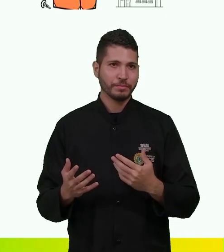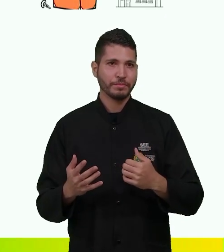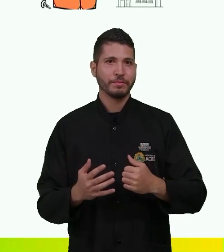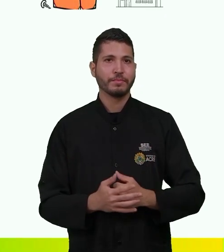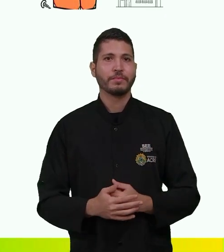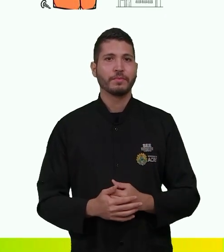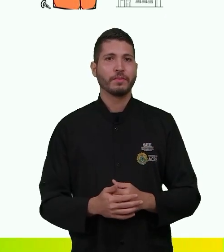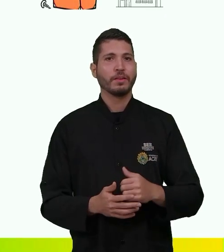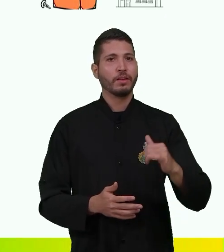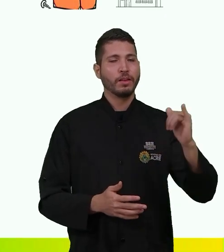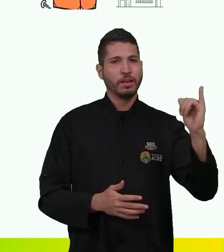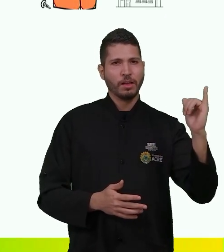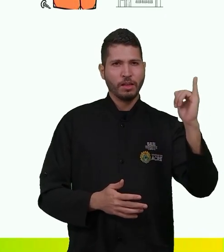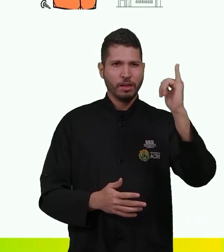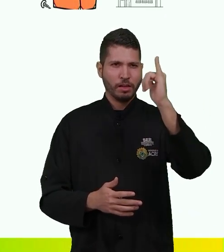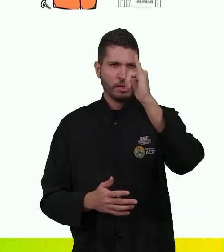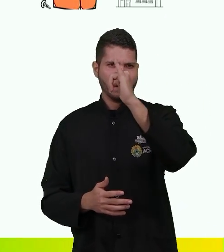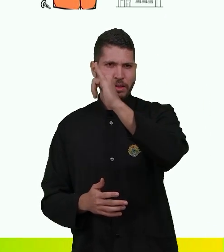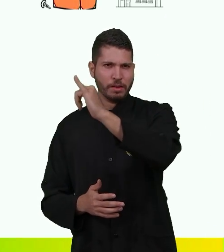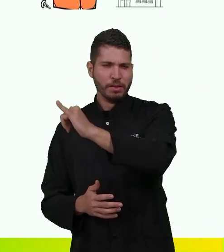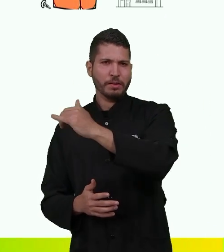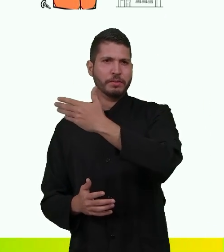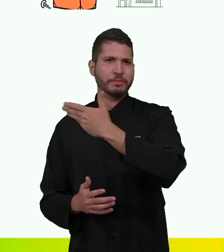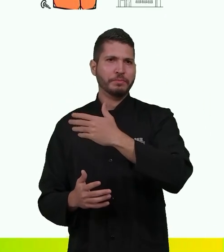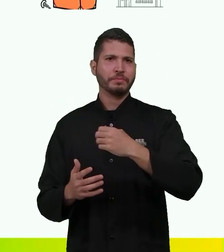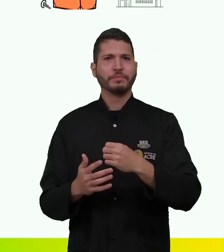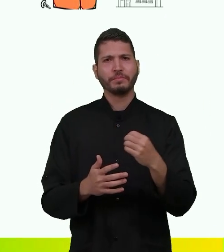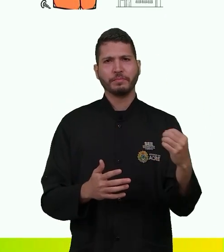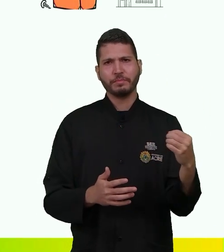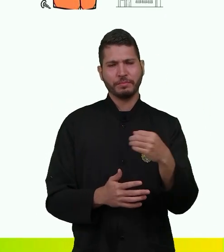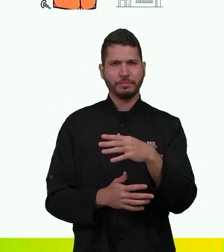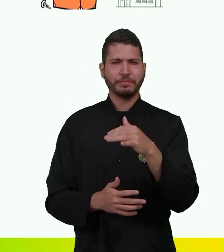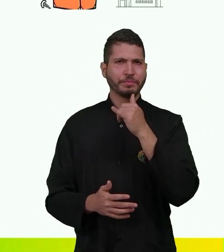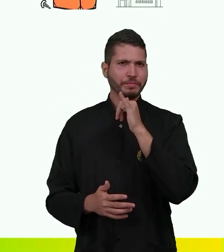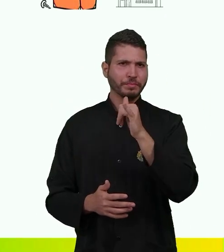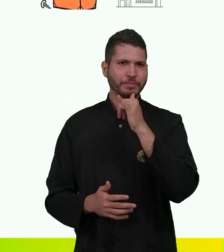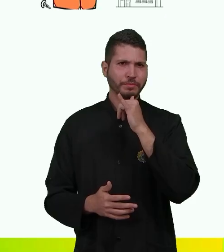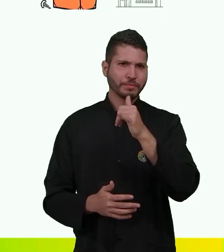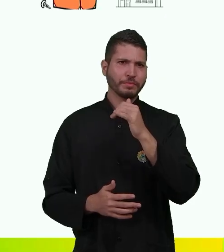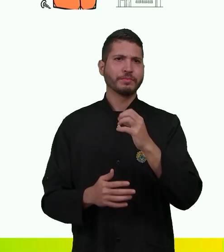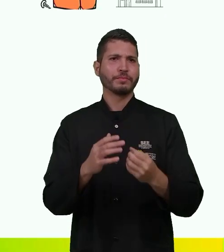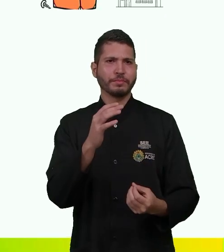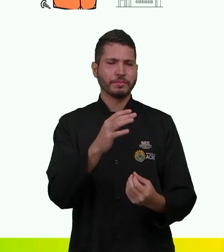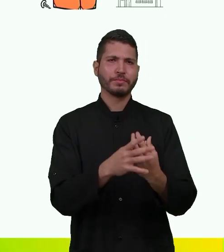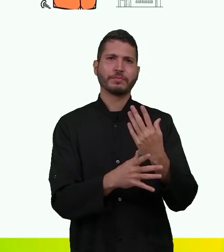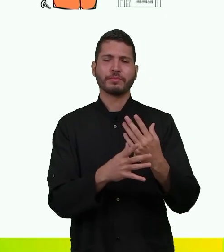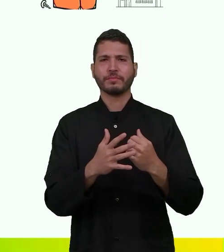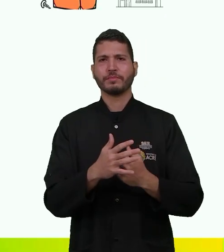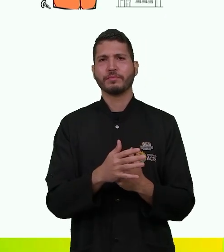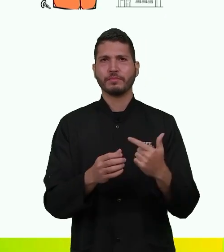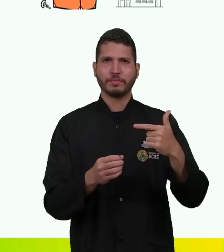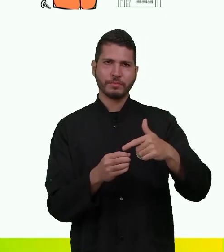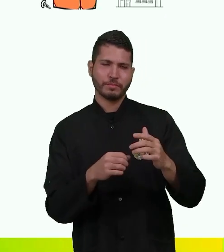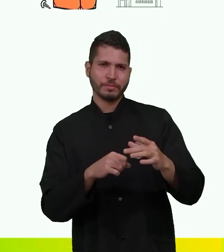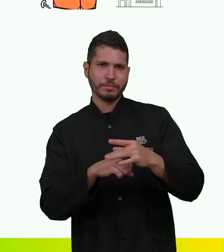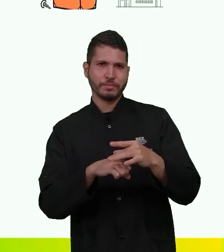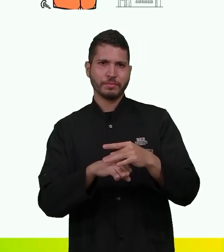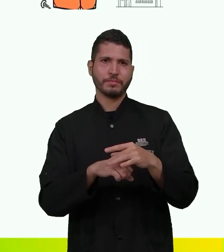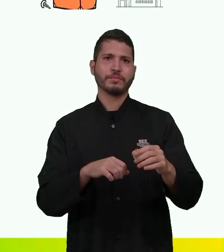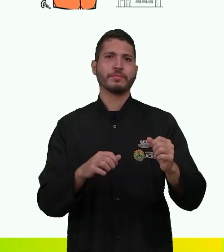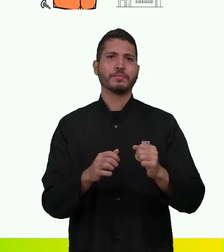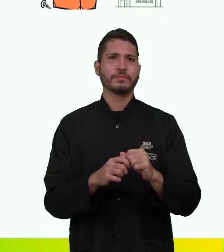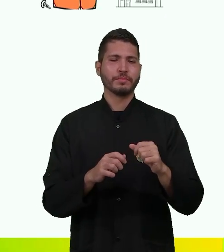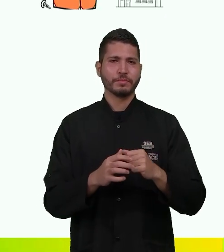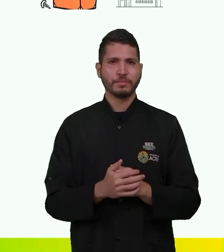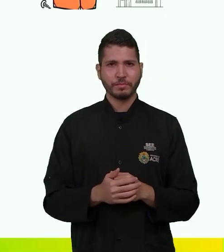pelo uso de novas energias, como a eletricidade, a energia elétrica, e o petróleo, além da expansão